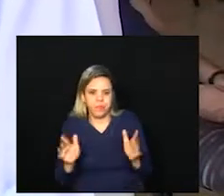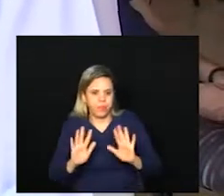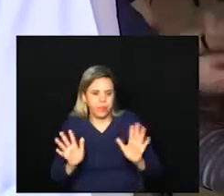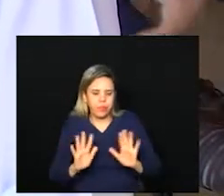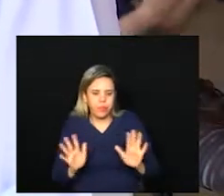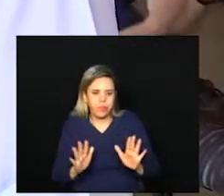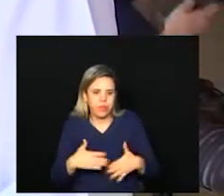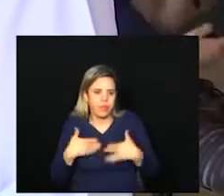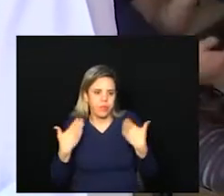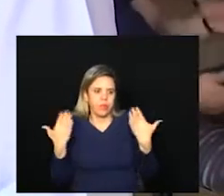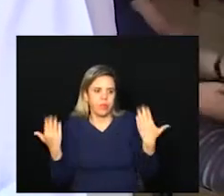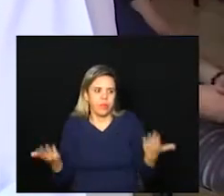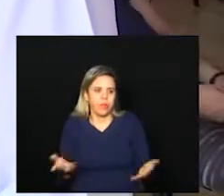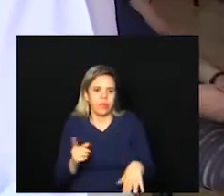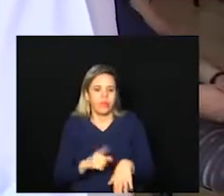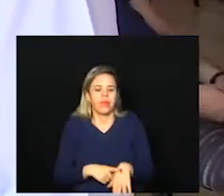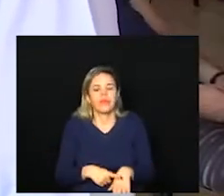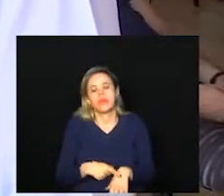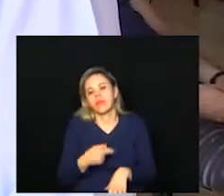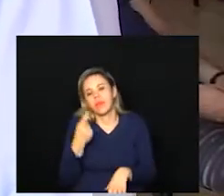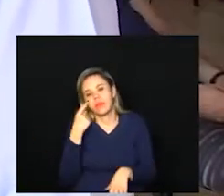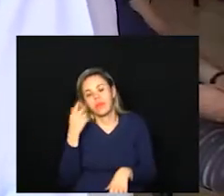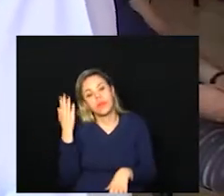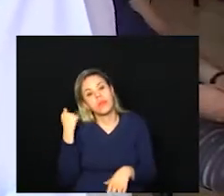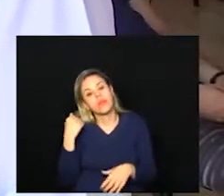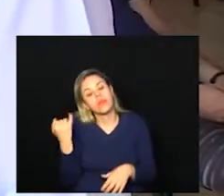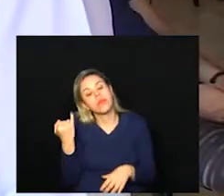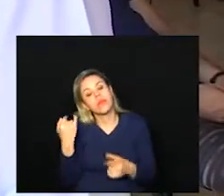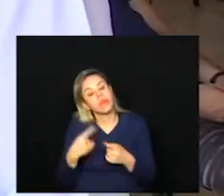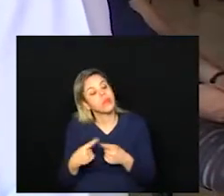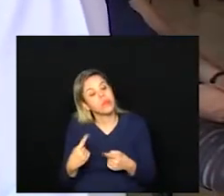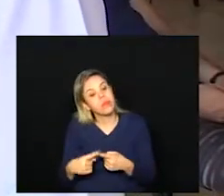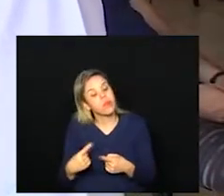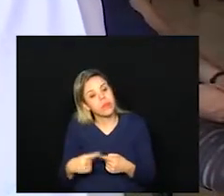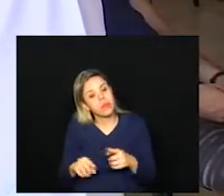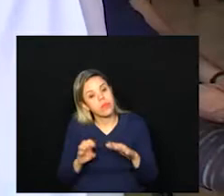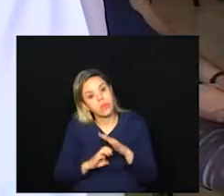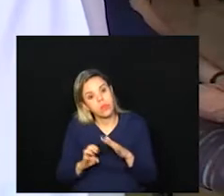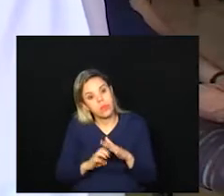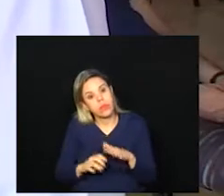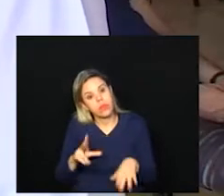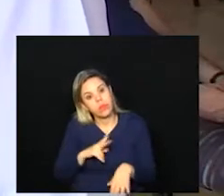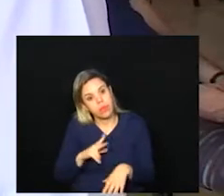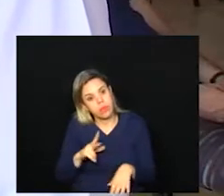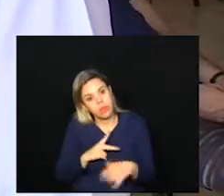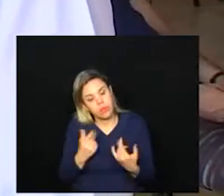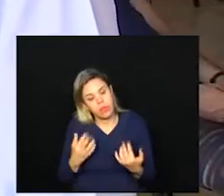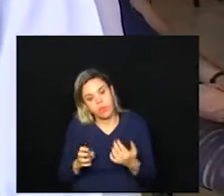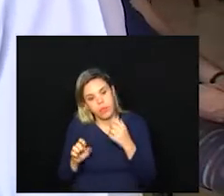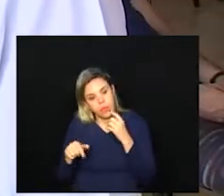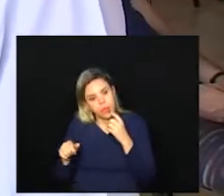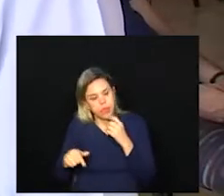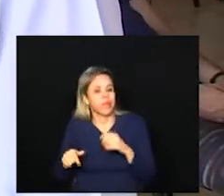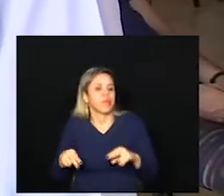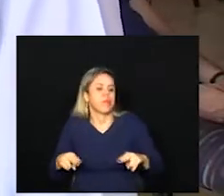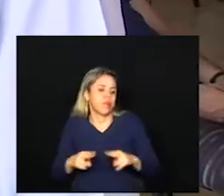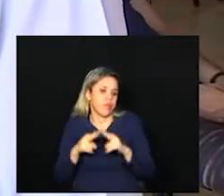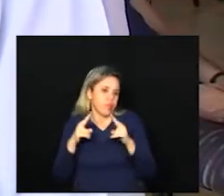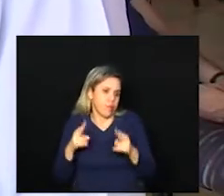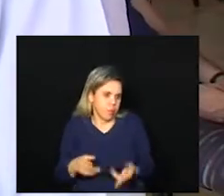de surpresa na hora. Agora, eu quero saber por que é tão importante que as empresas privadas, como é o caso da